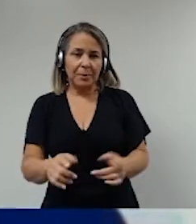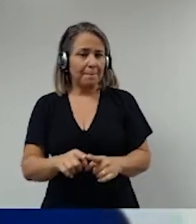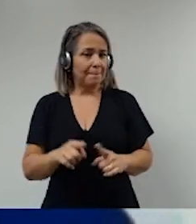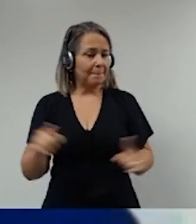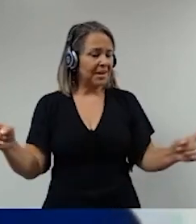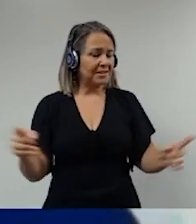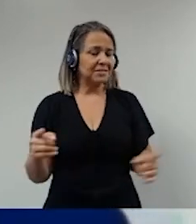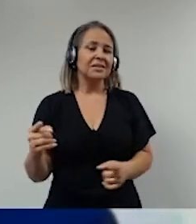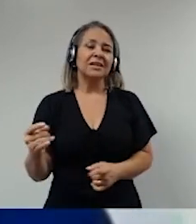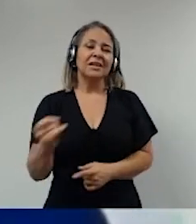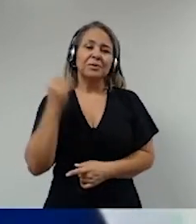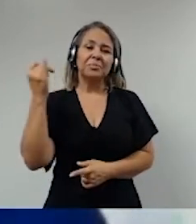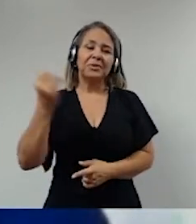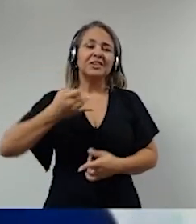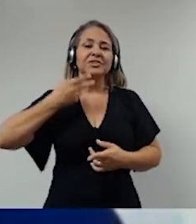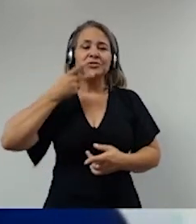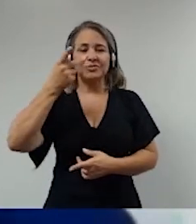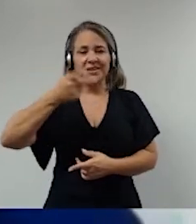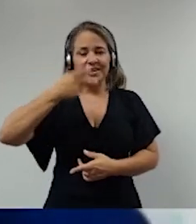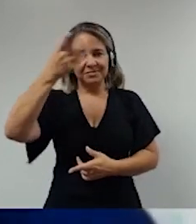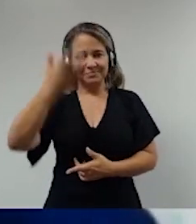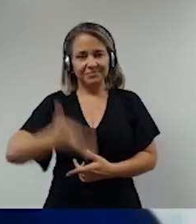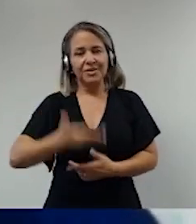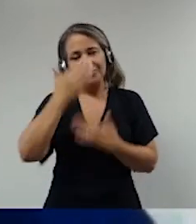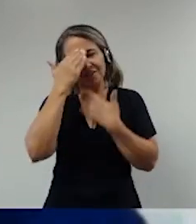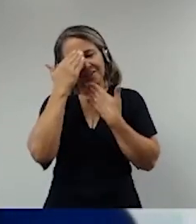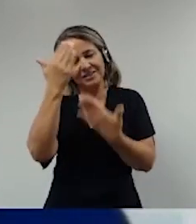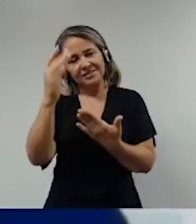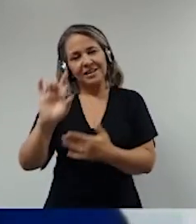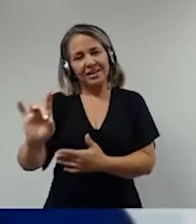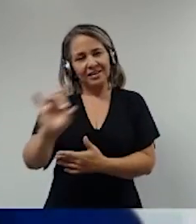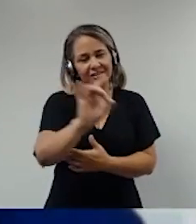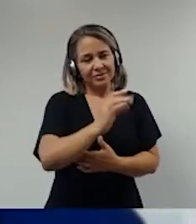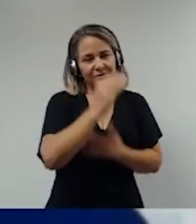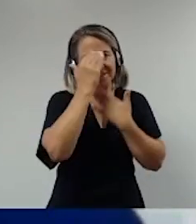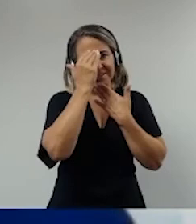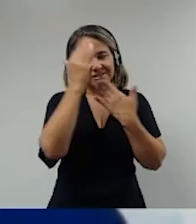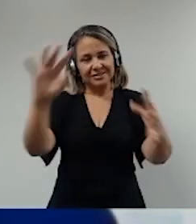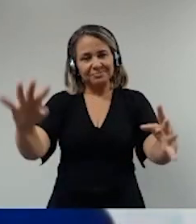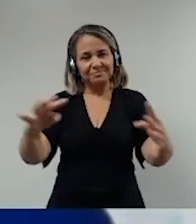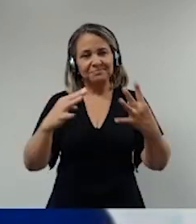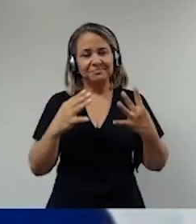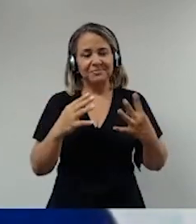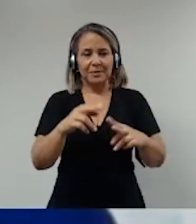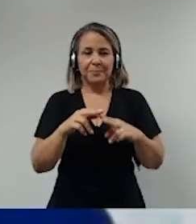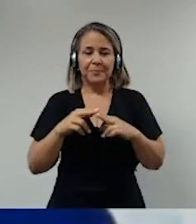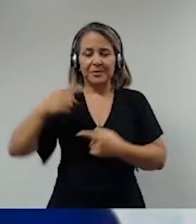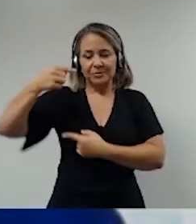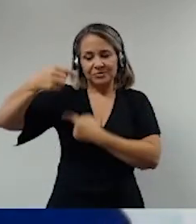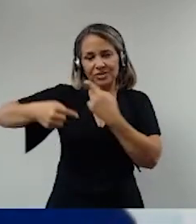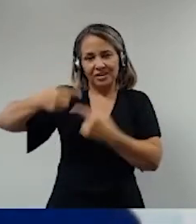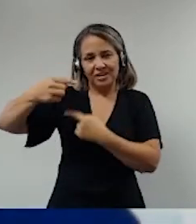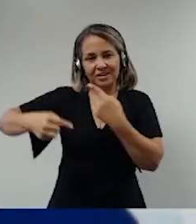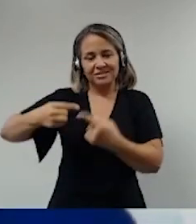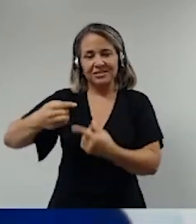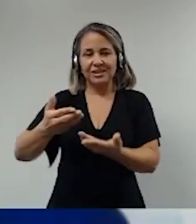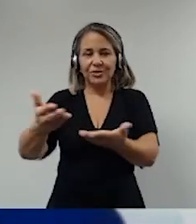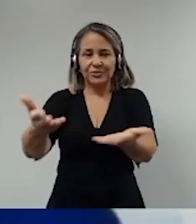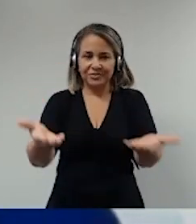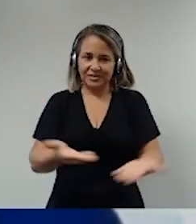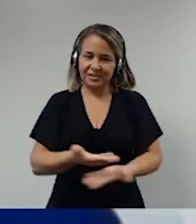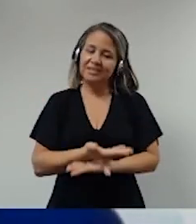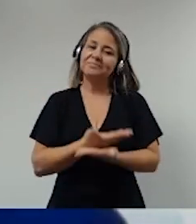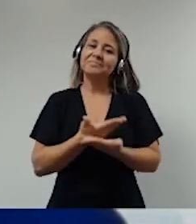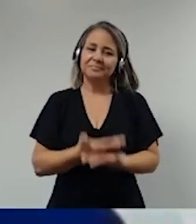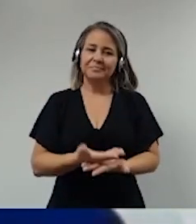intervenções densas. Então, eu quero agradecer a cada um que esteve aqui conosco, agradecer a vocês por esse diálogo. Quero convidar todos vocês que nos assistiram a